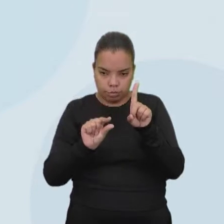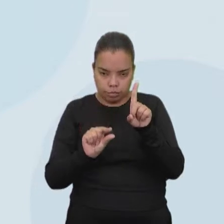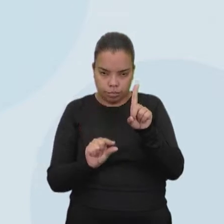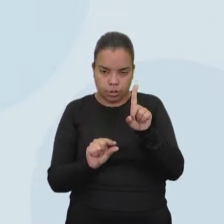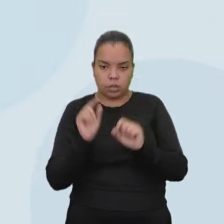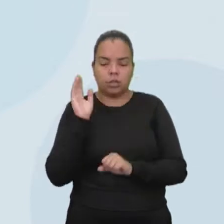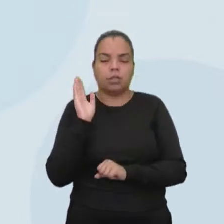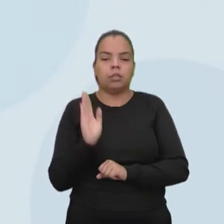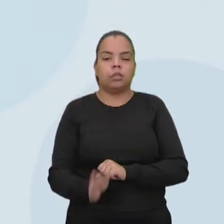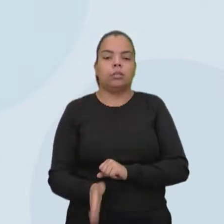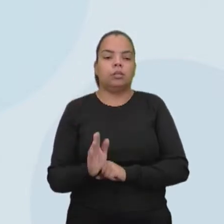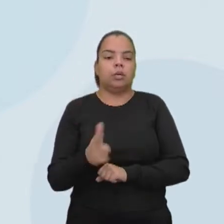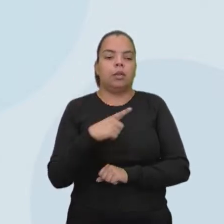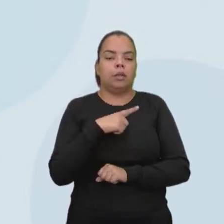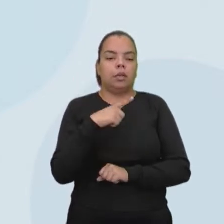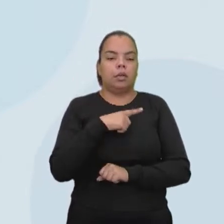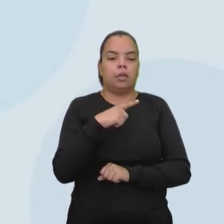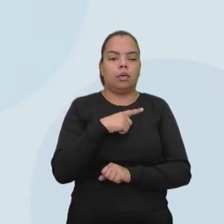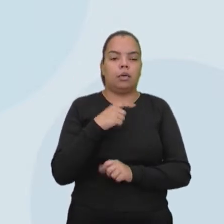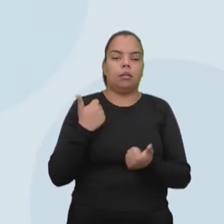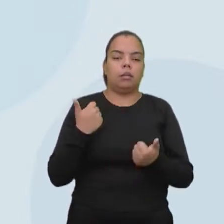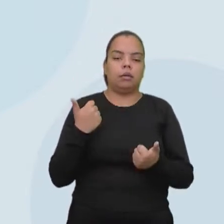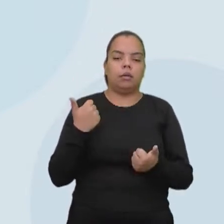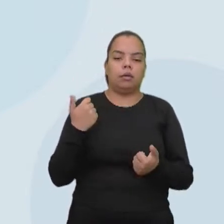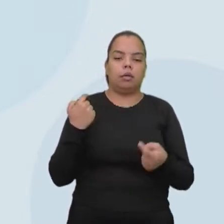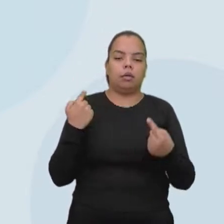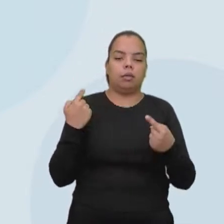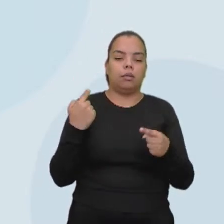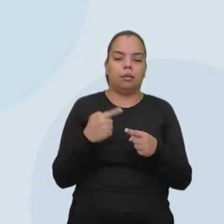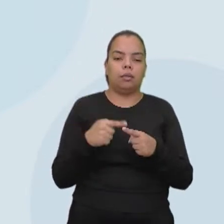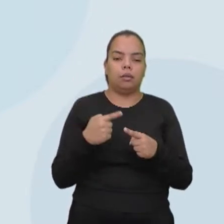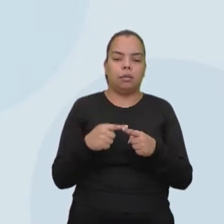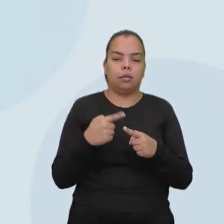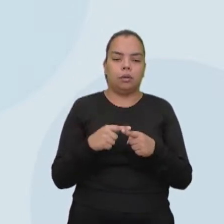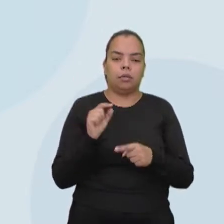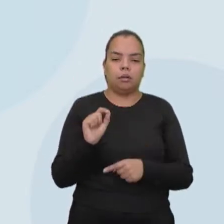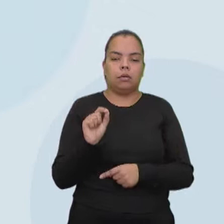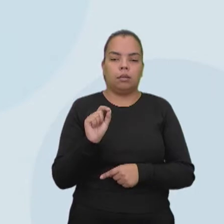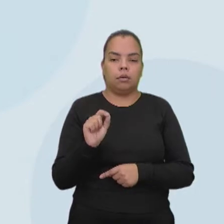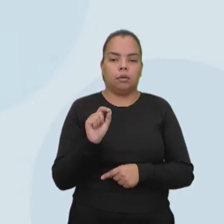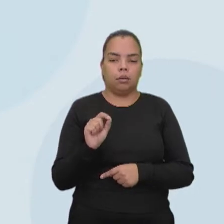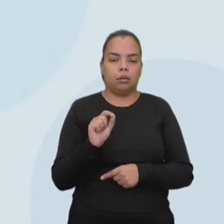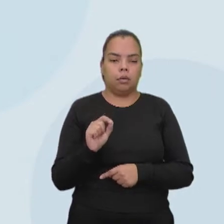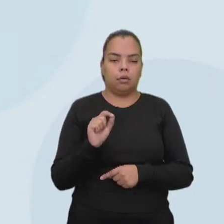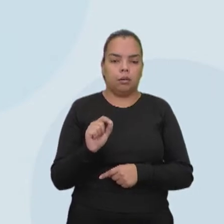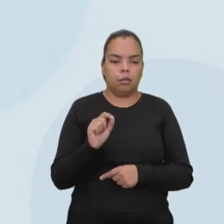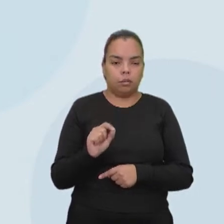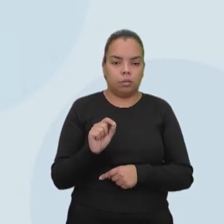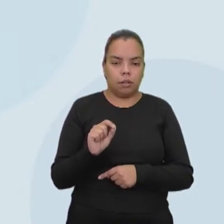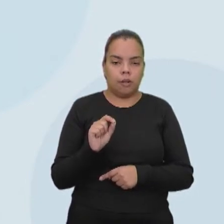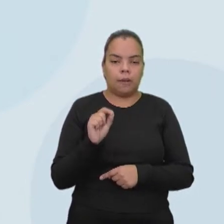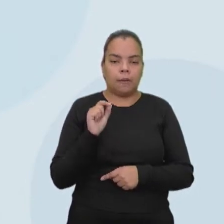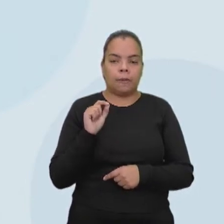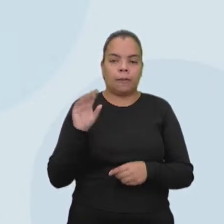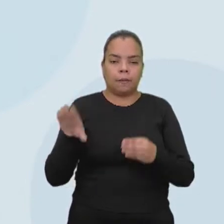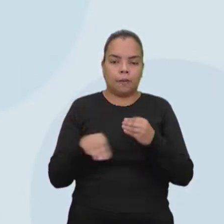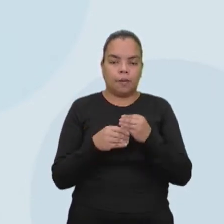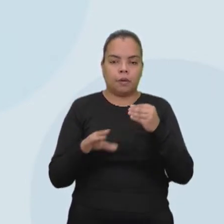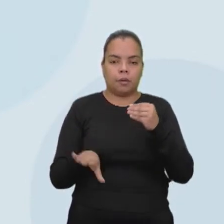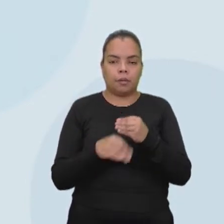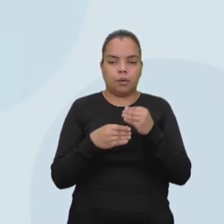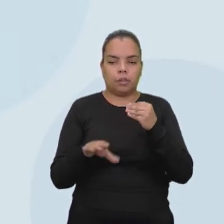pré-existentes, seguida aí de transporte e de deposição dos detritos, ou menos comumente por acumulação